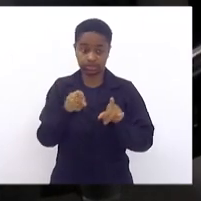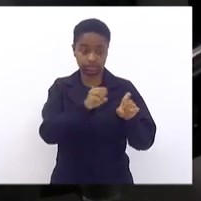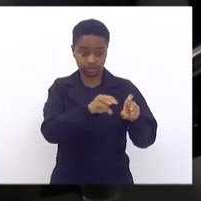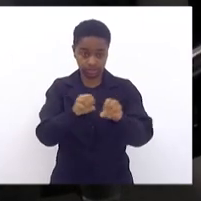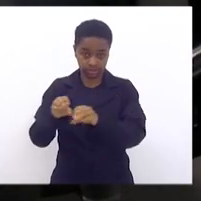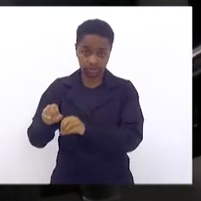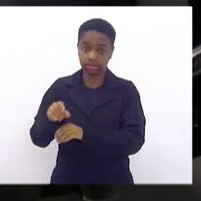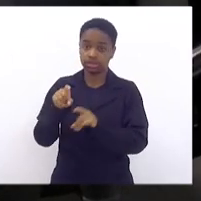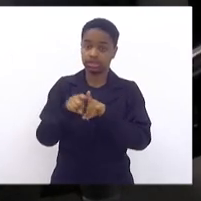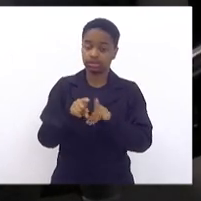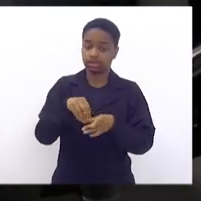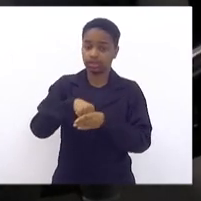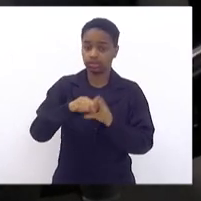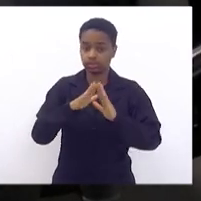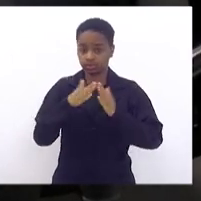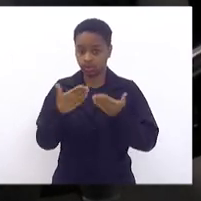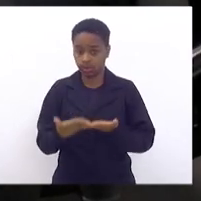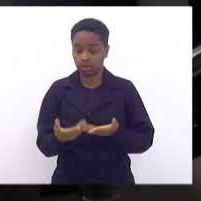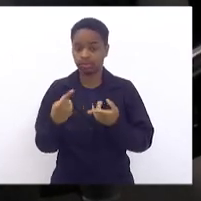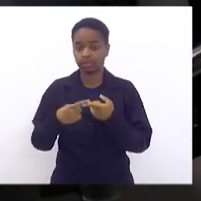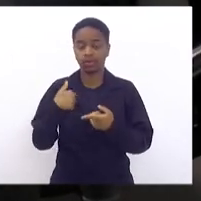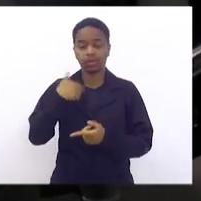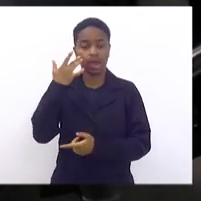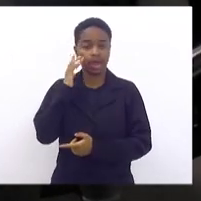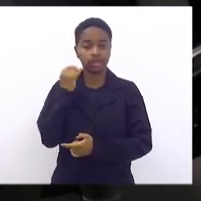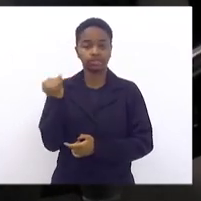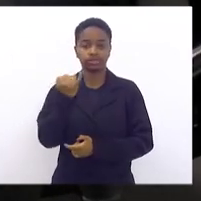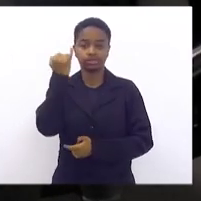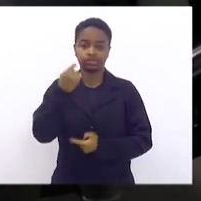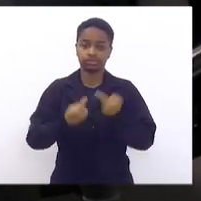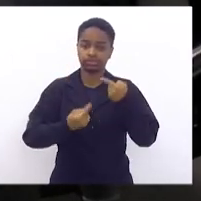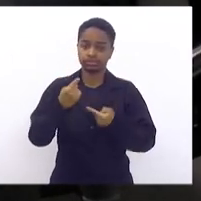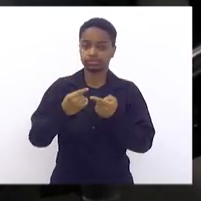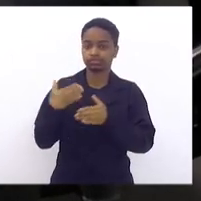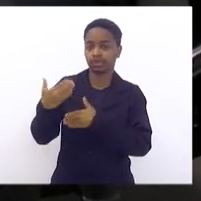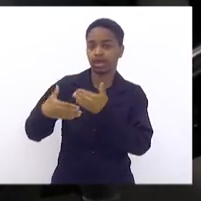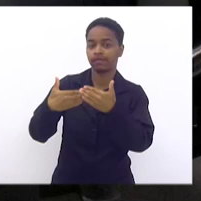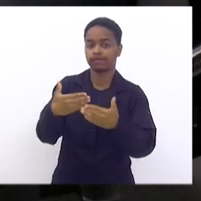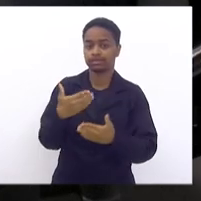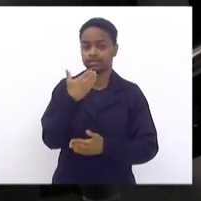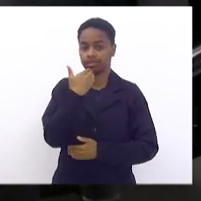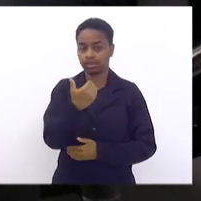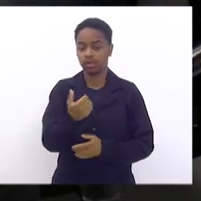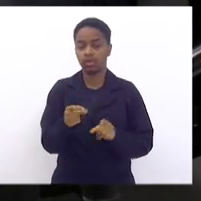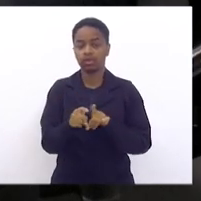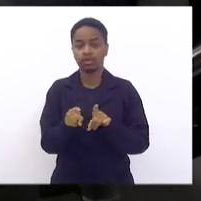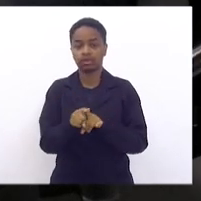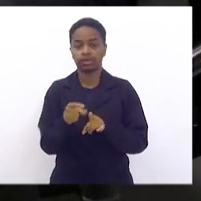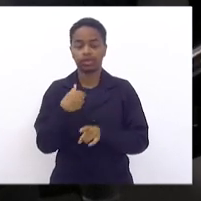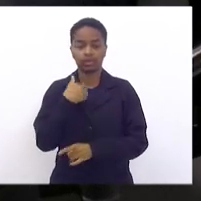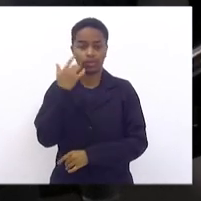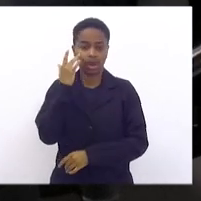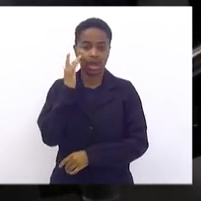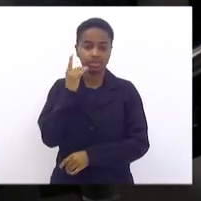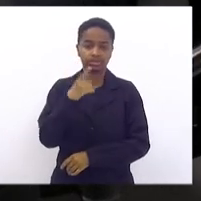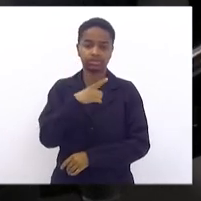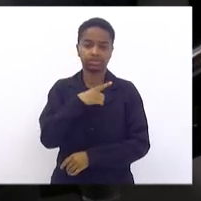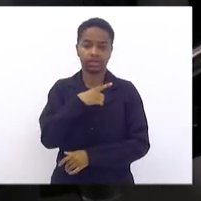ensinado, inclusive nas escolas. Eu acho que esse debate deveria avançar um pouco mais. Acho que tem várias